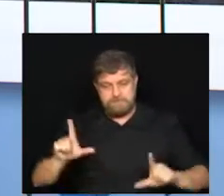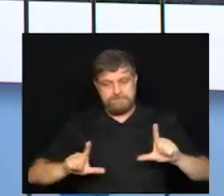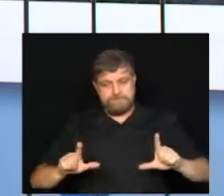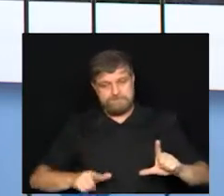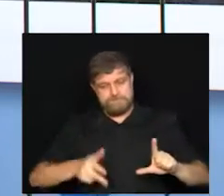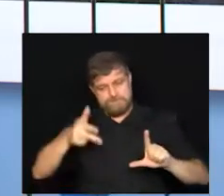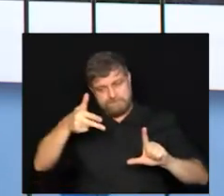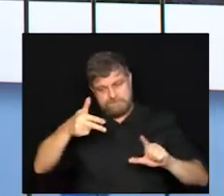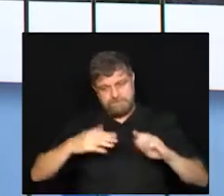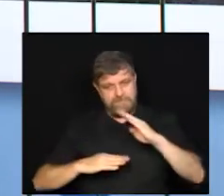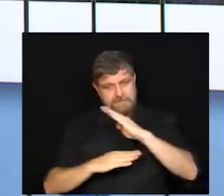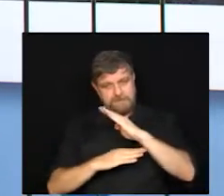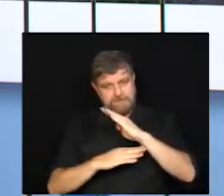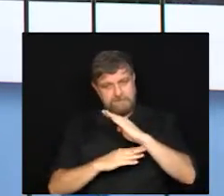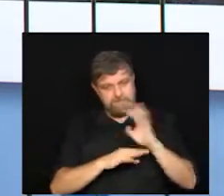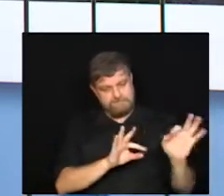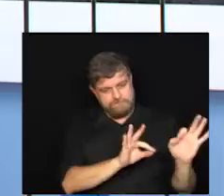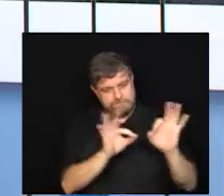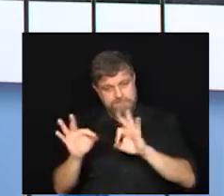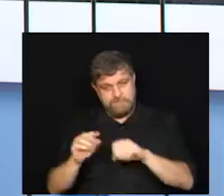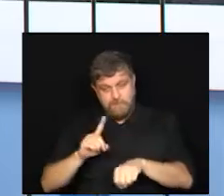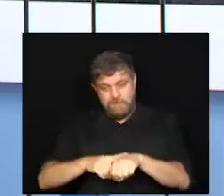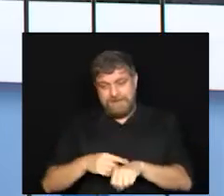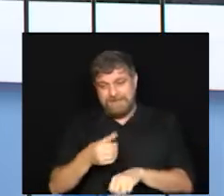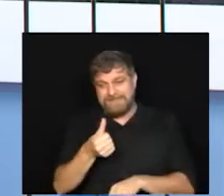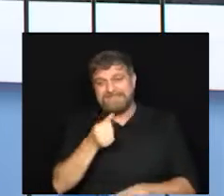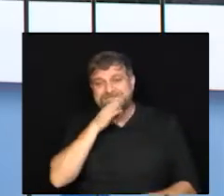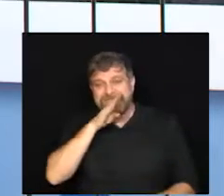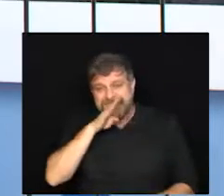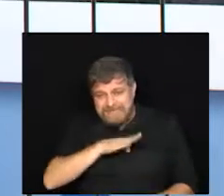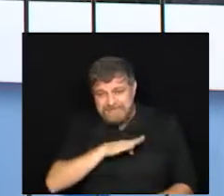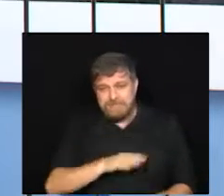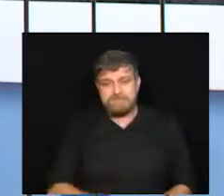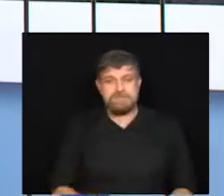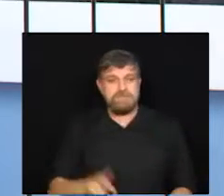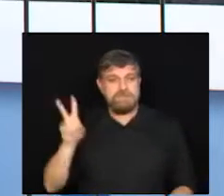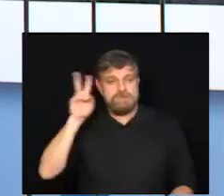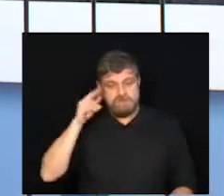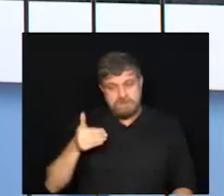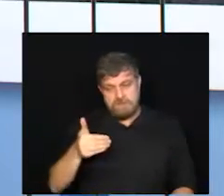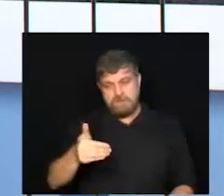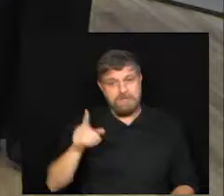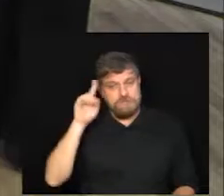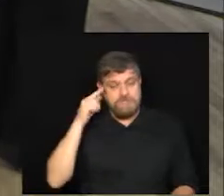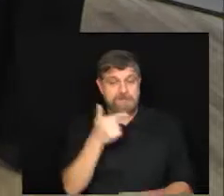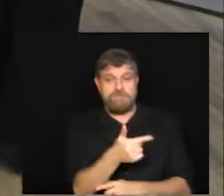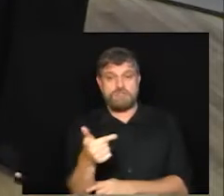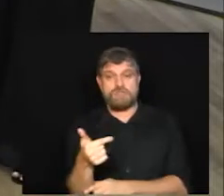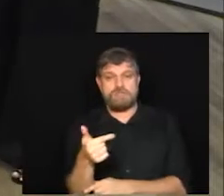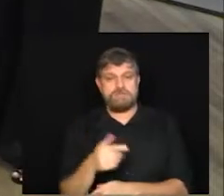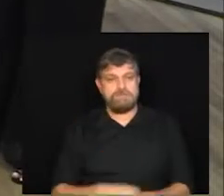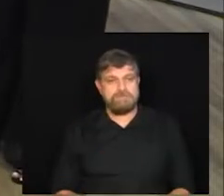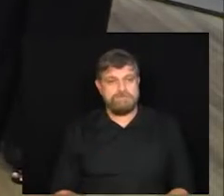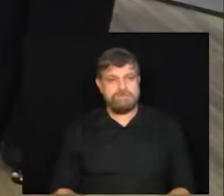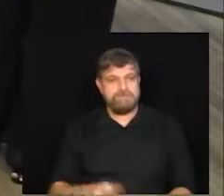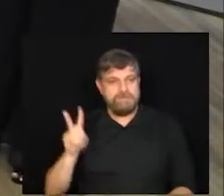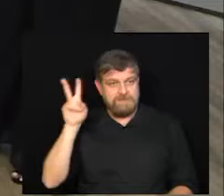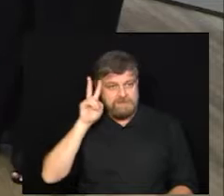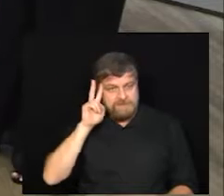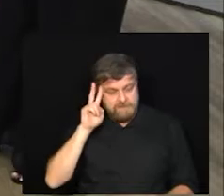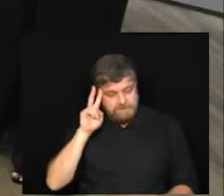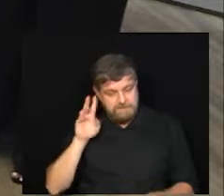ao vivo aqui pela TV Câmara Campinas a partir das 6 horas da tarde, próxima segunda, dia 22. Então, às segundas